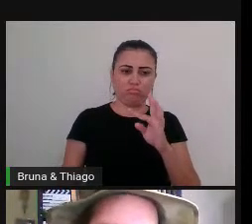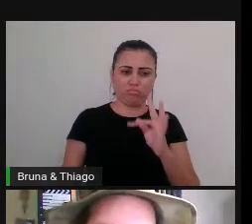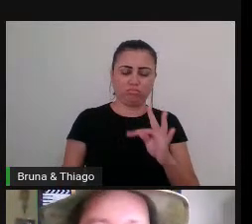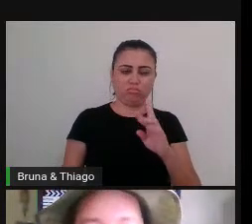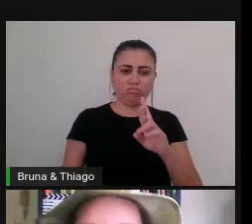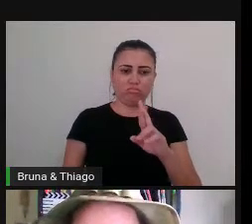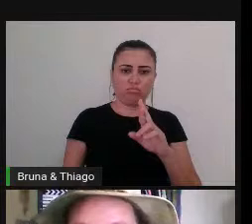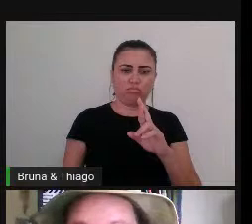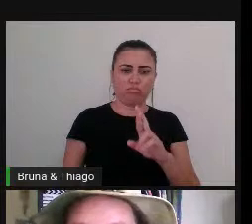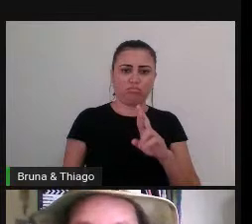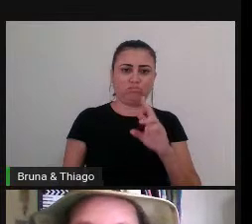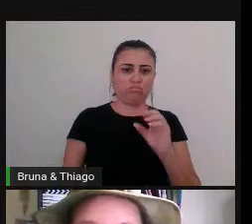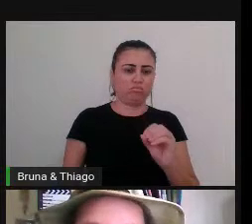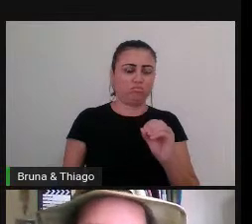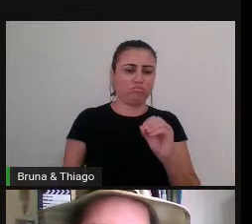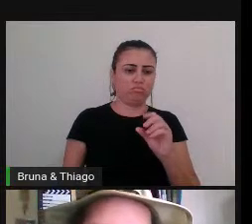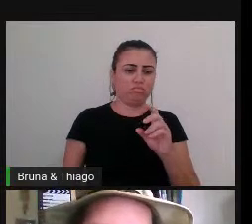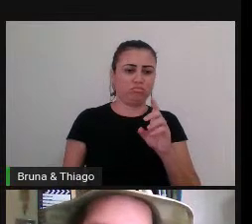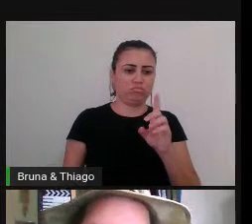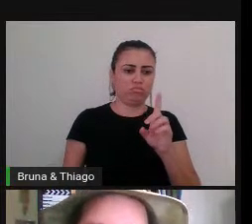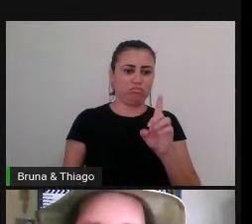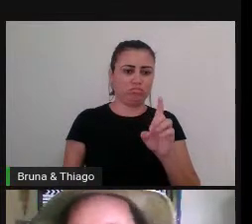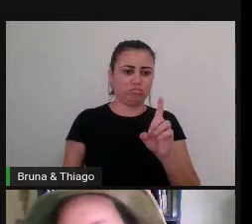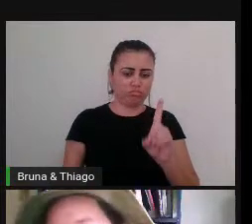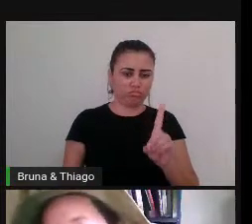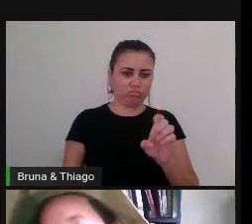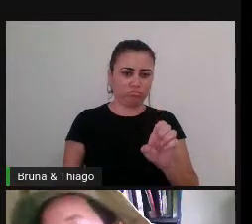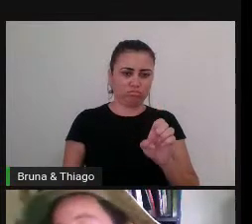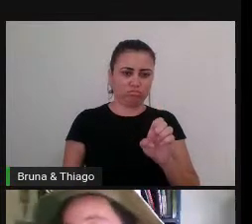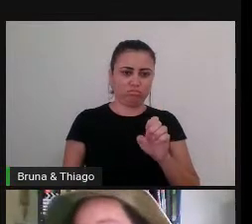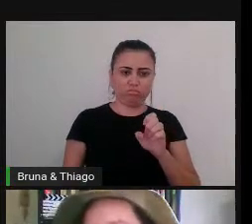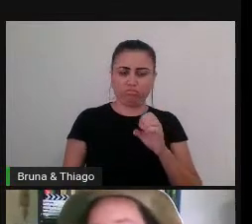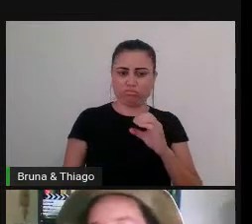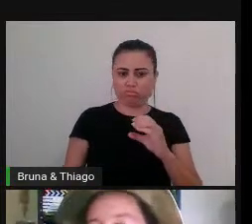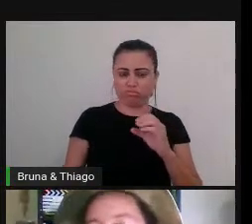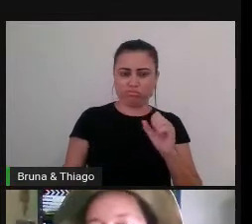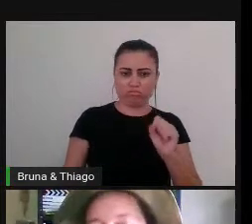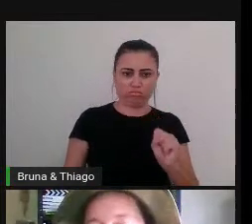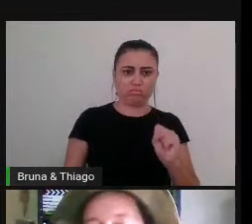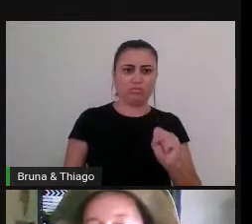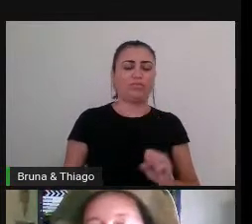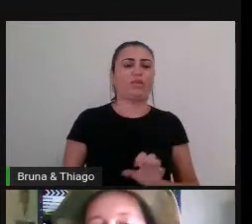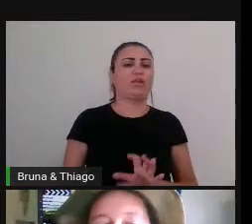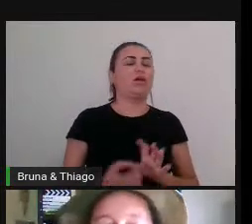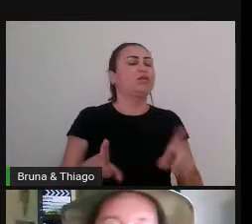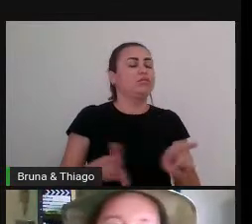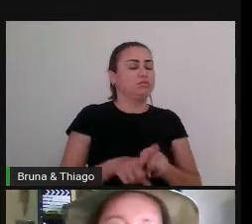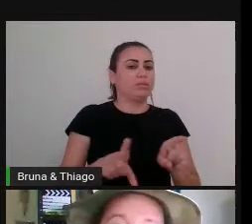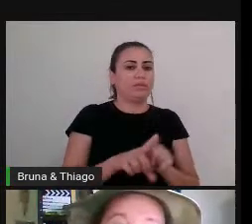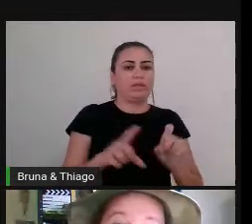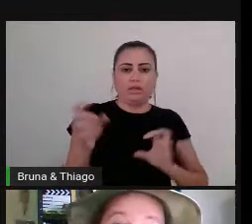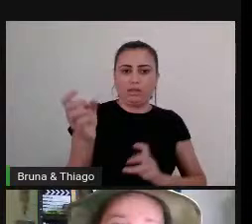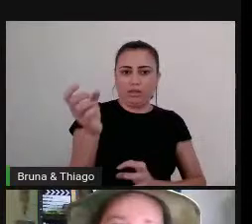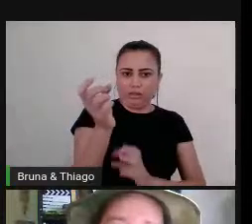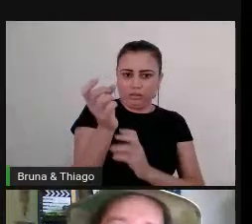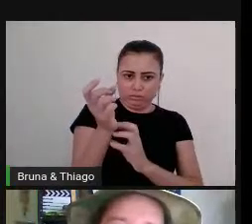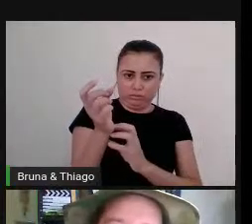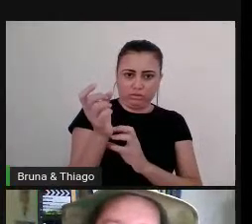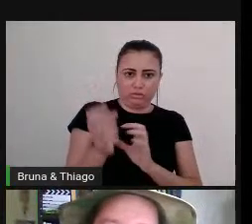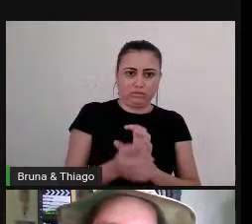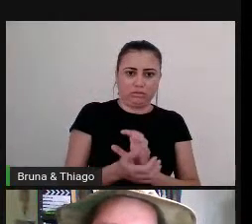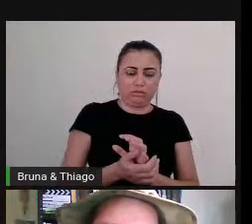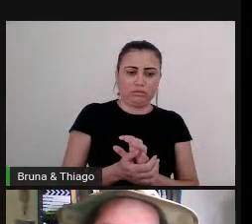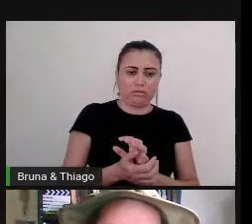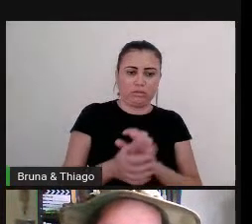Caranguejeira. Então, as caranguejeiras, nós vamos ter essa, que é do gênero Acanthus curva. Essa está armada, né? Lembrando até